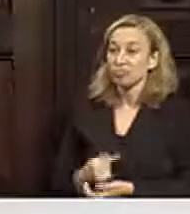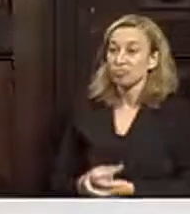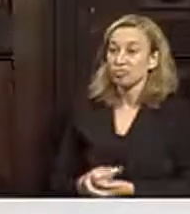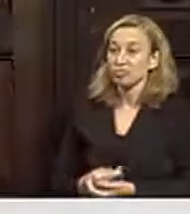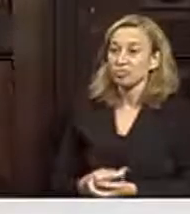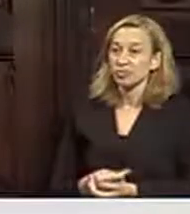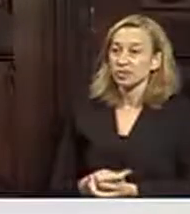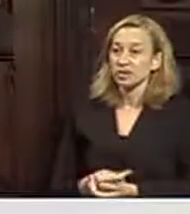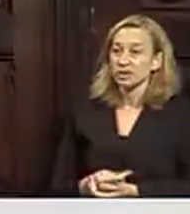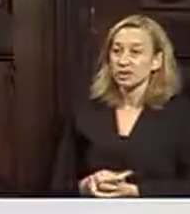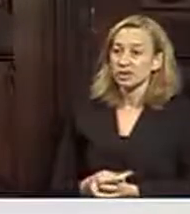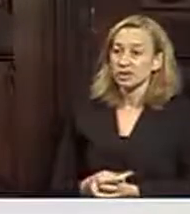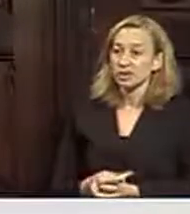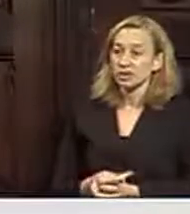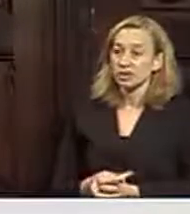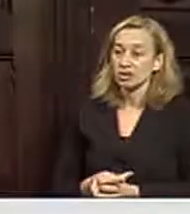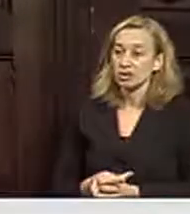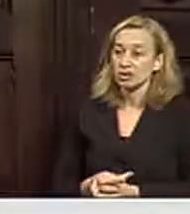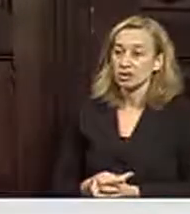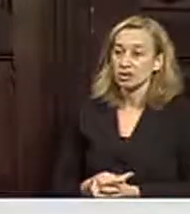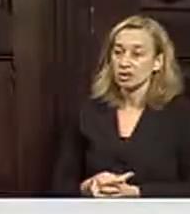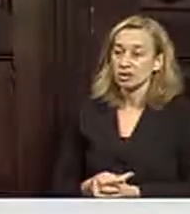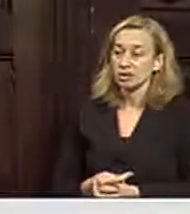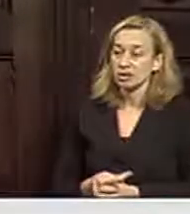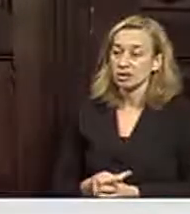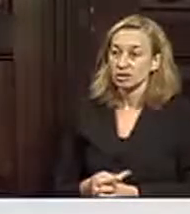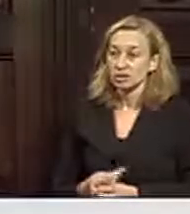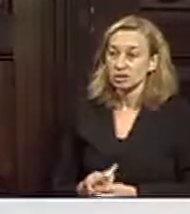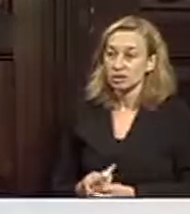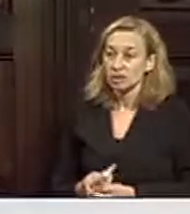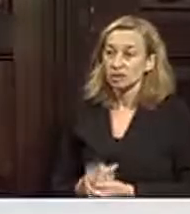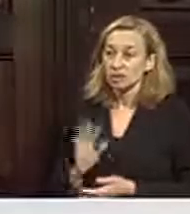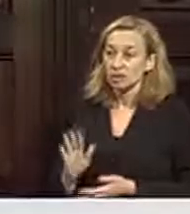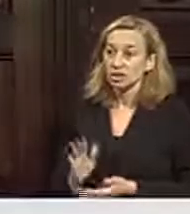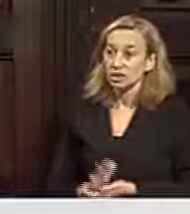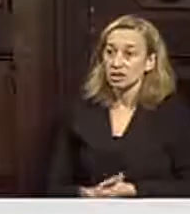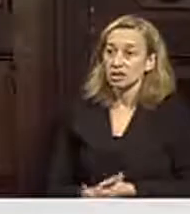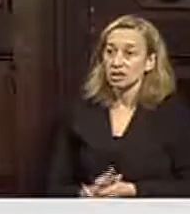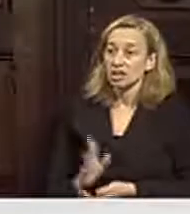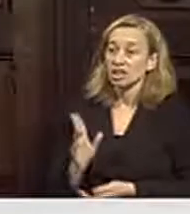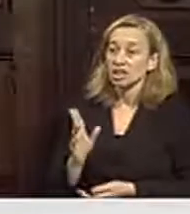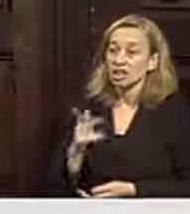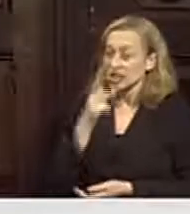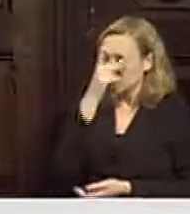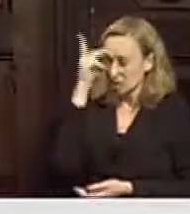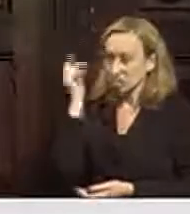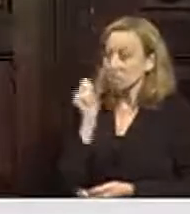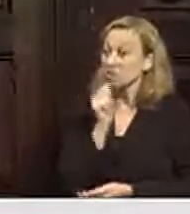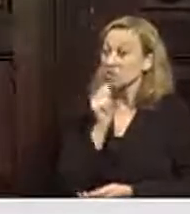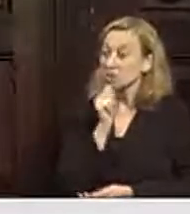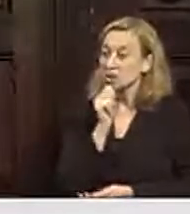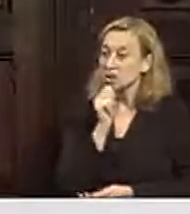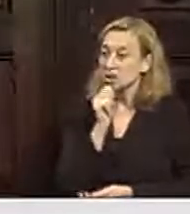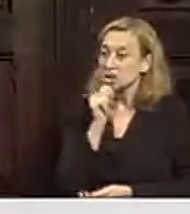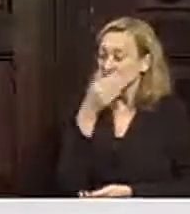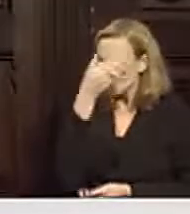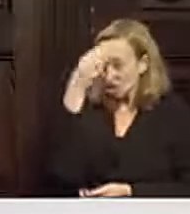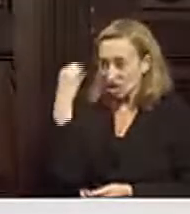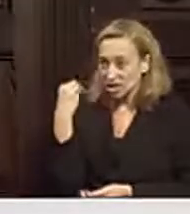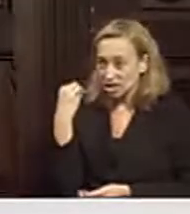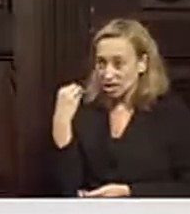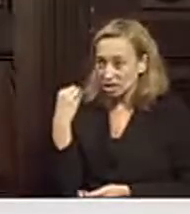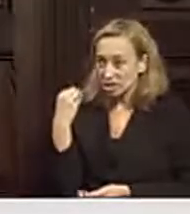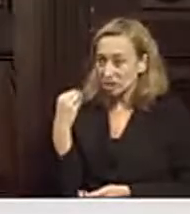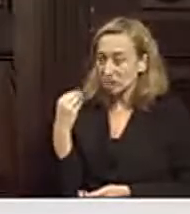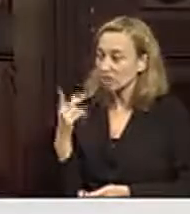que deveria ser lançado o programa Bolsa Família durante as enchentes do Carnaval. Mas o